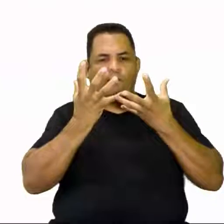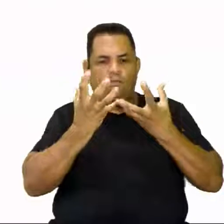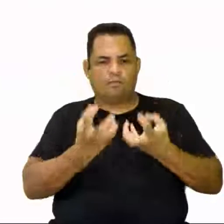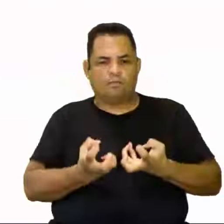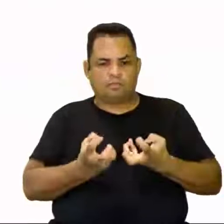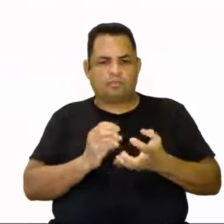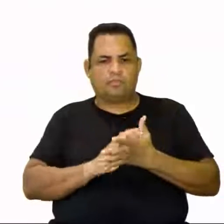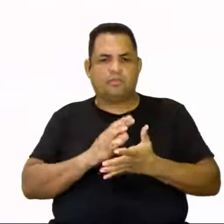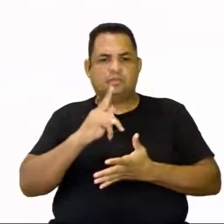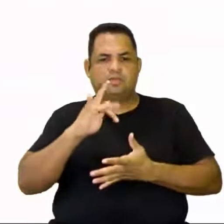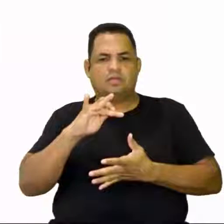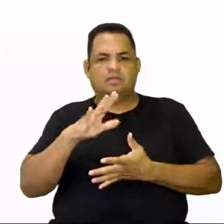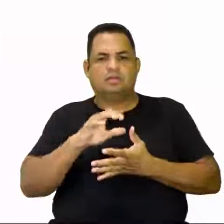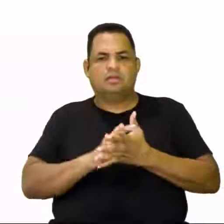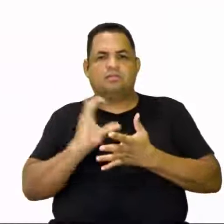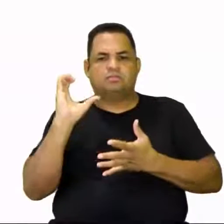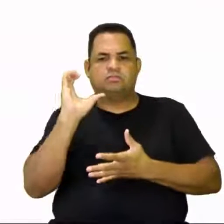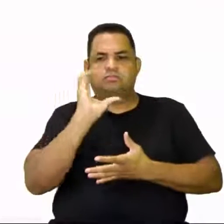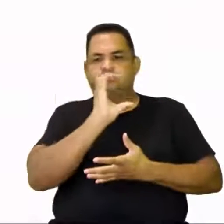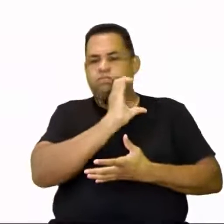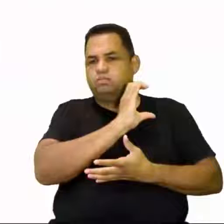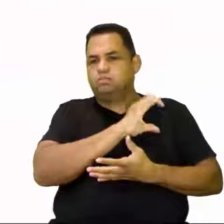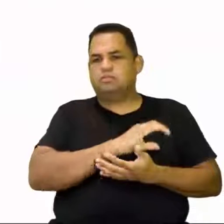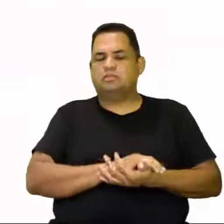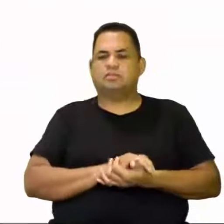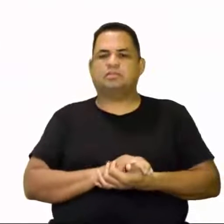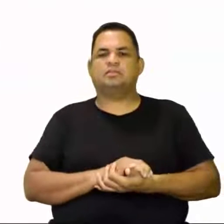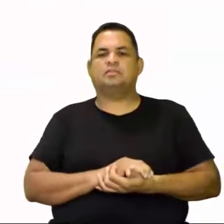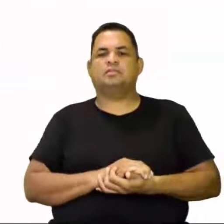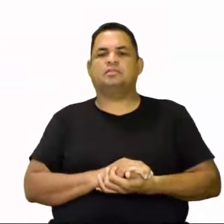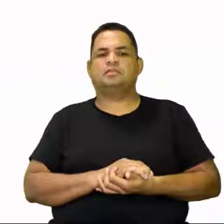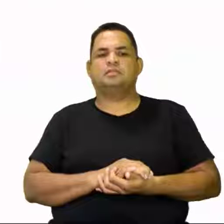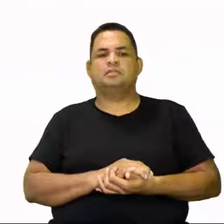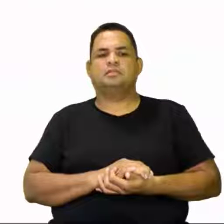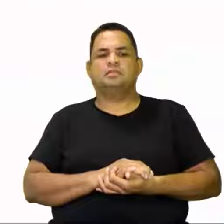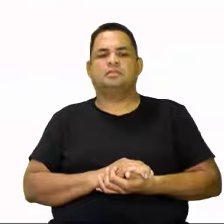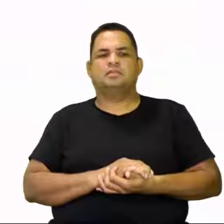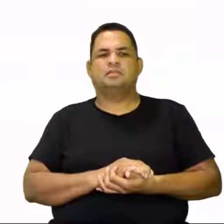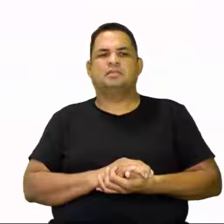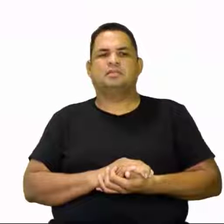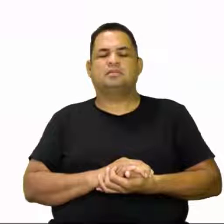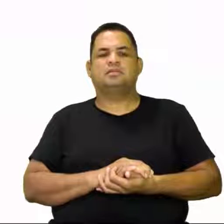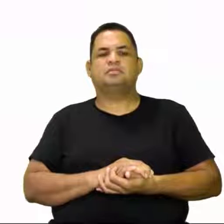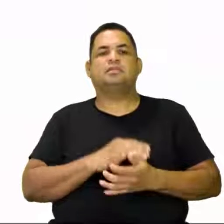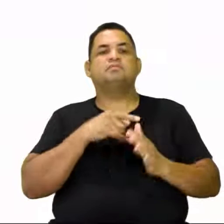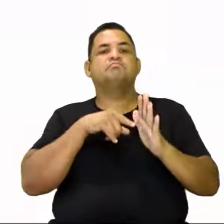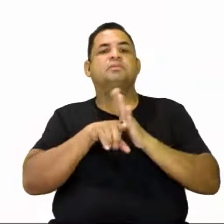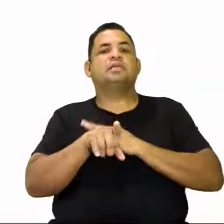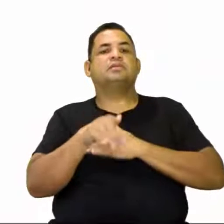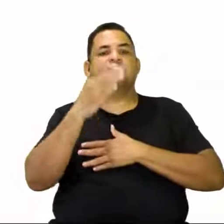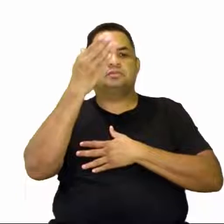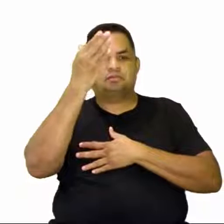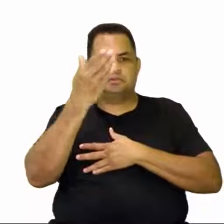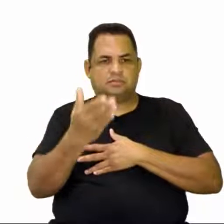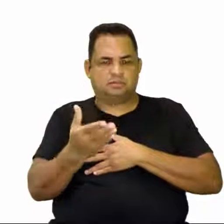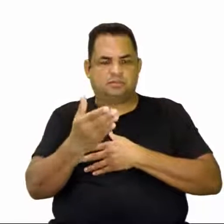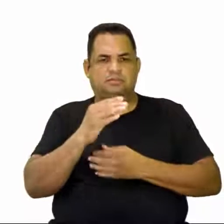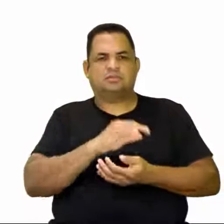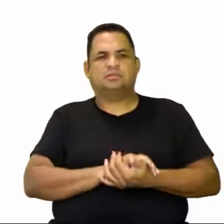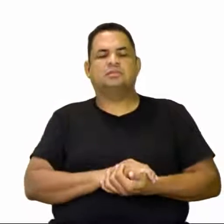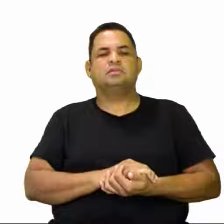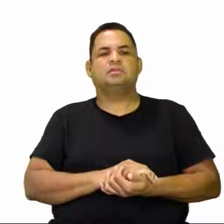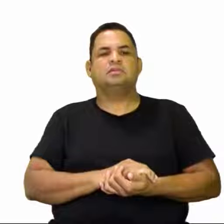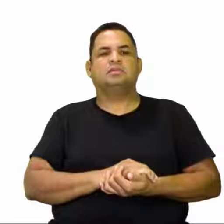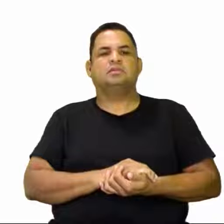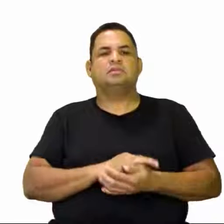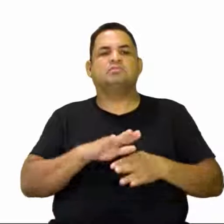secagem, pirólise e aquecimento, que é a fusão. Daí o problema é esse daqui, ó, que ele quer que a gente